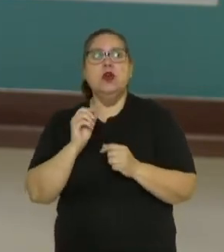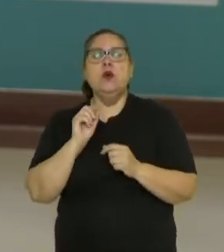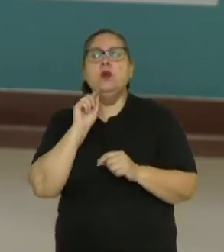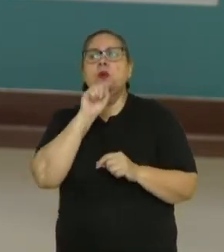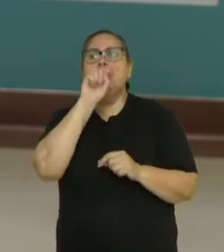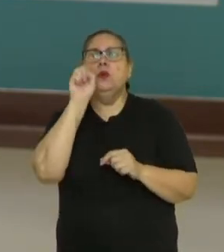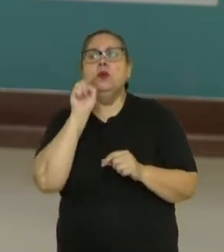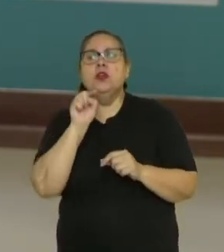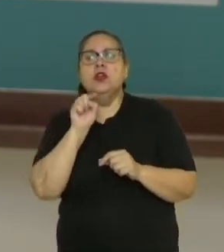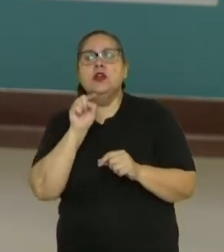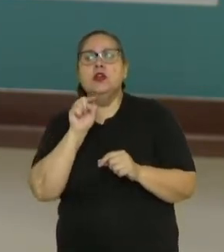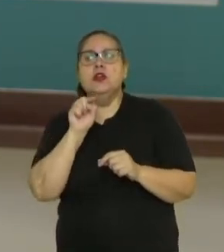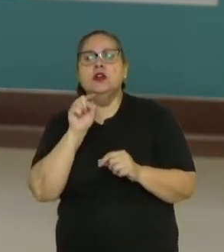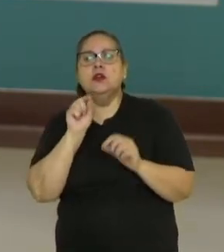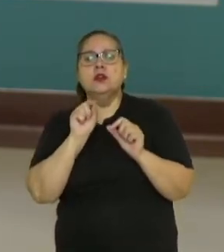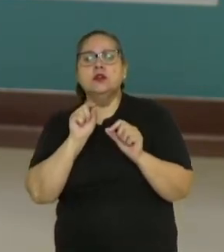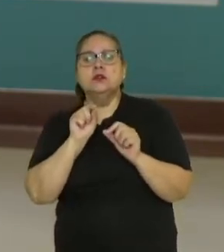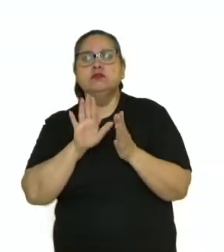O que é uma incógnita?